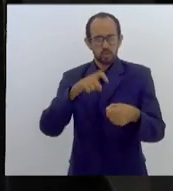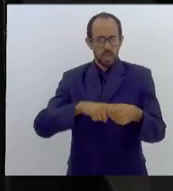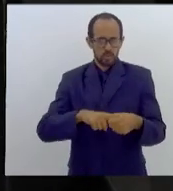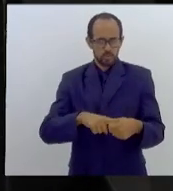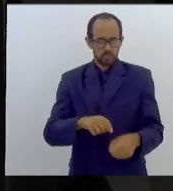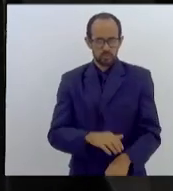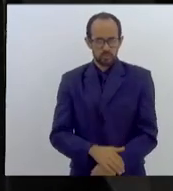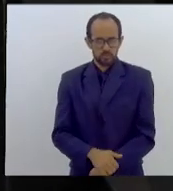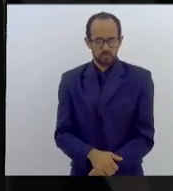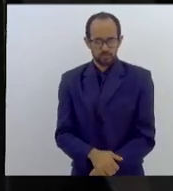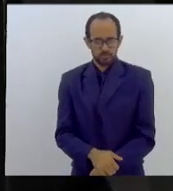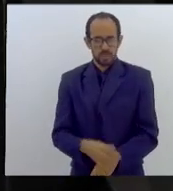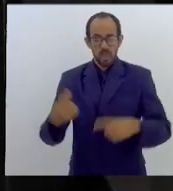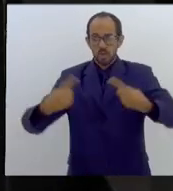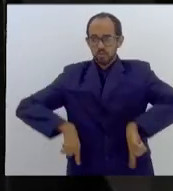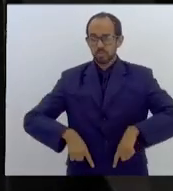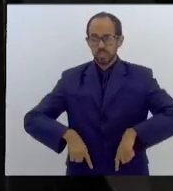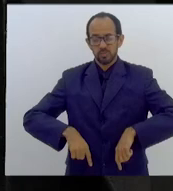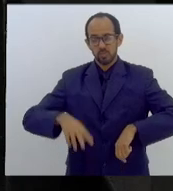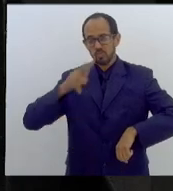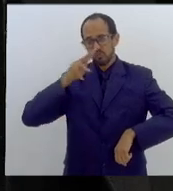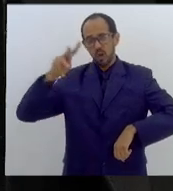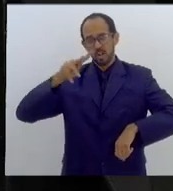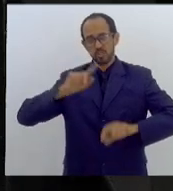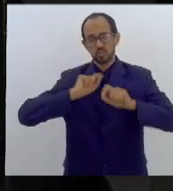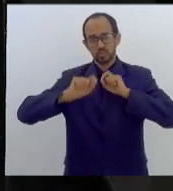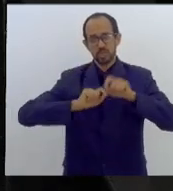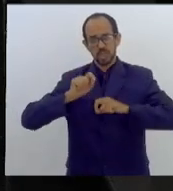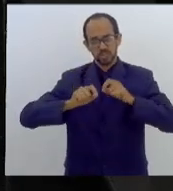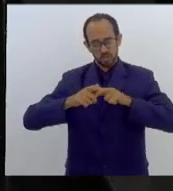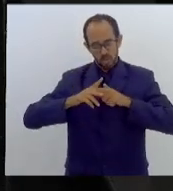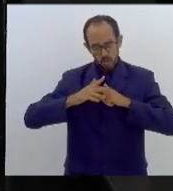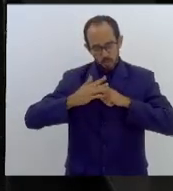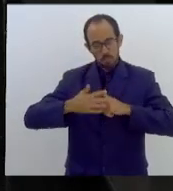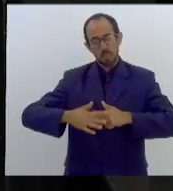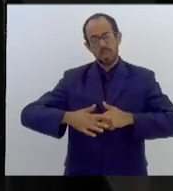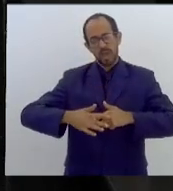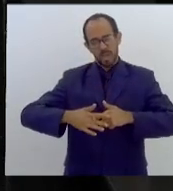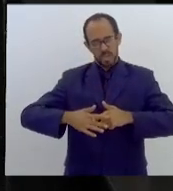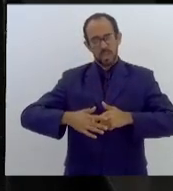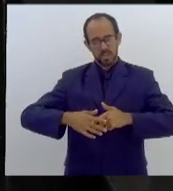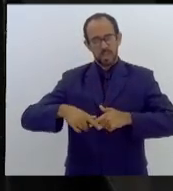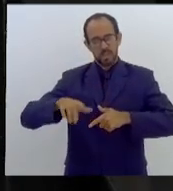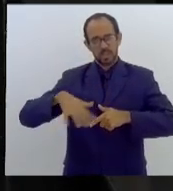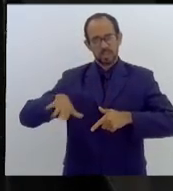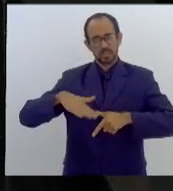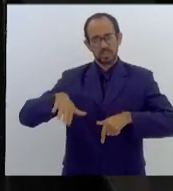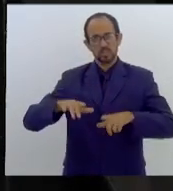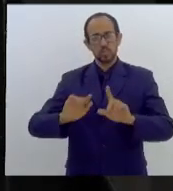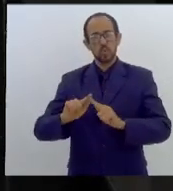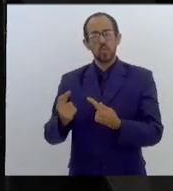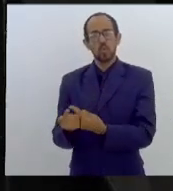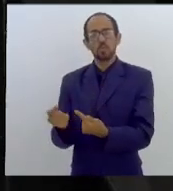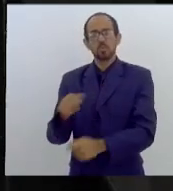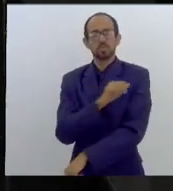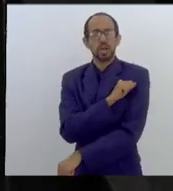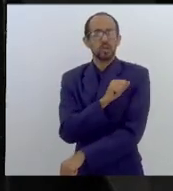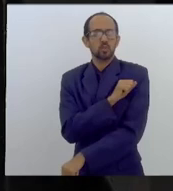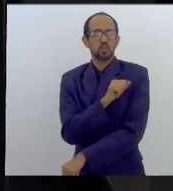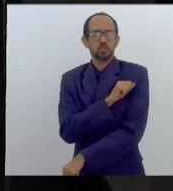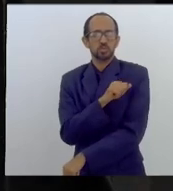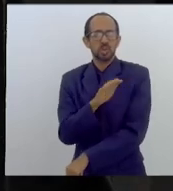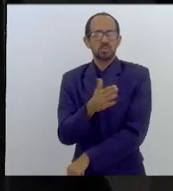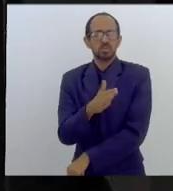é? Então, há um desafio muito grande de recuperar um pouco o efetivo desta rede pública de educação, que hoje gira em